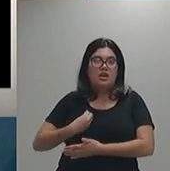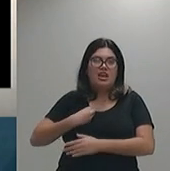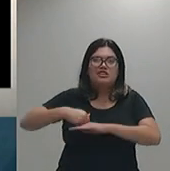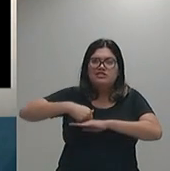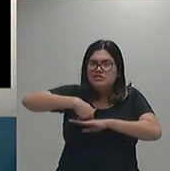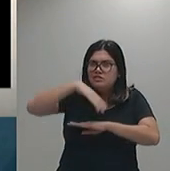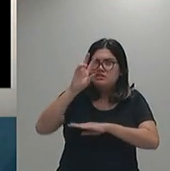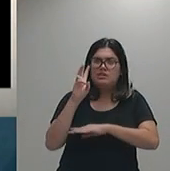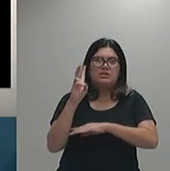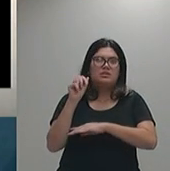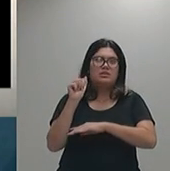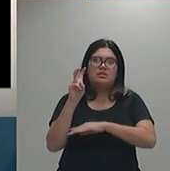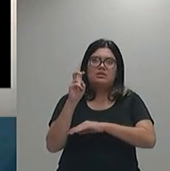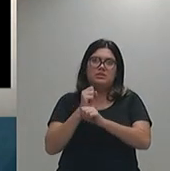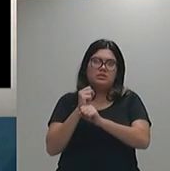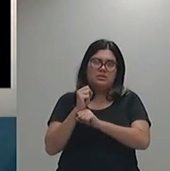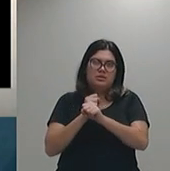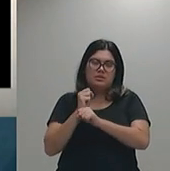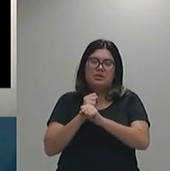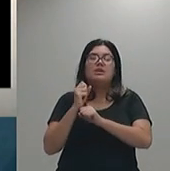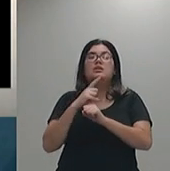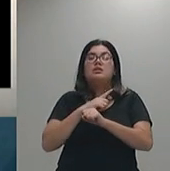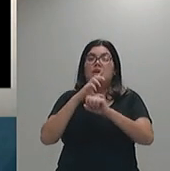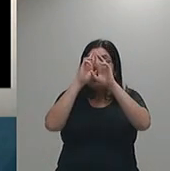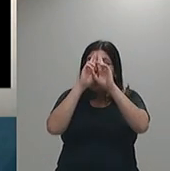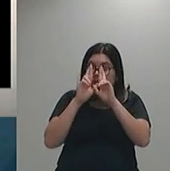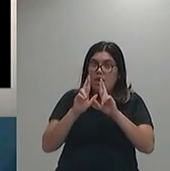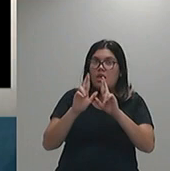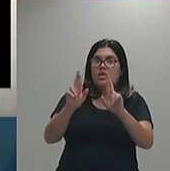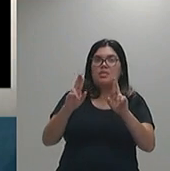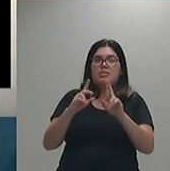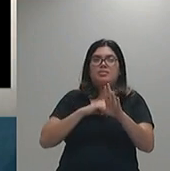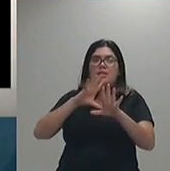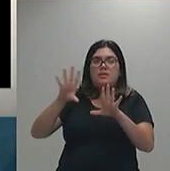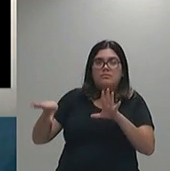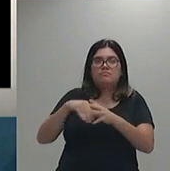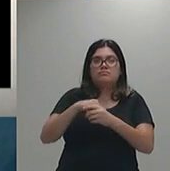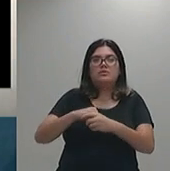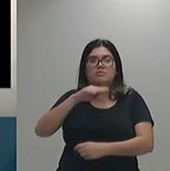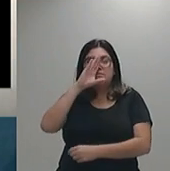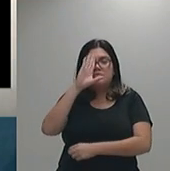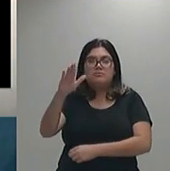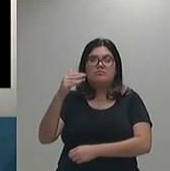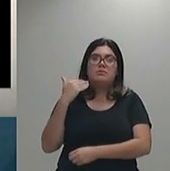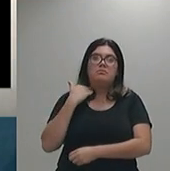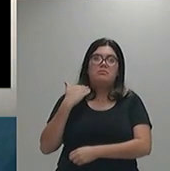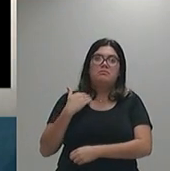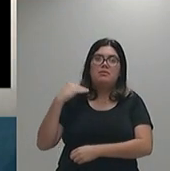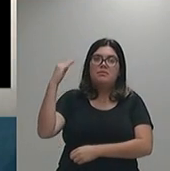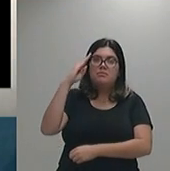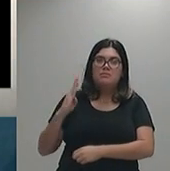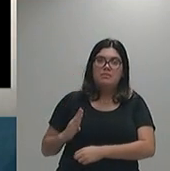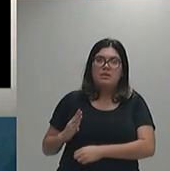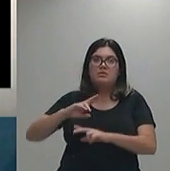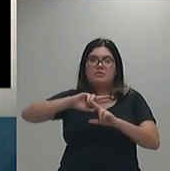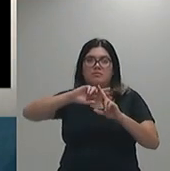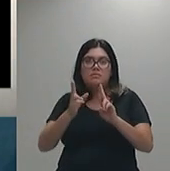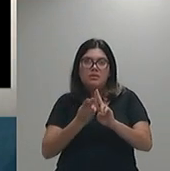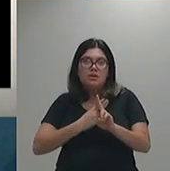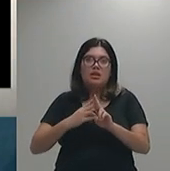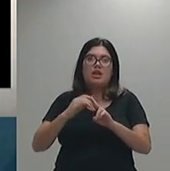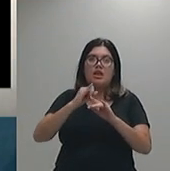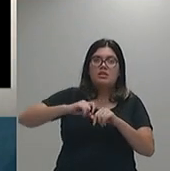mais respeitadas que tem dentro dos seus integrantes dos principais bancos do país Bradesco Itaú Santander